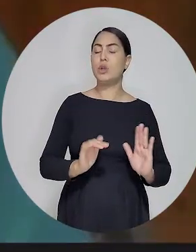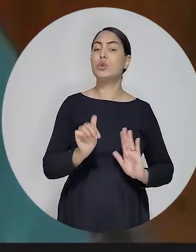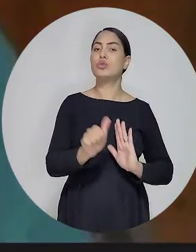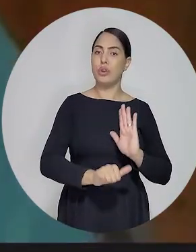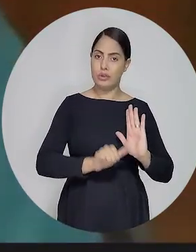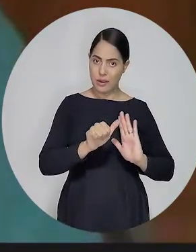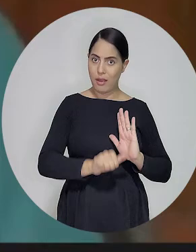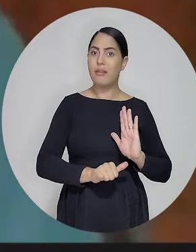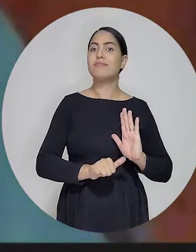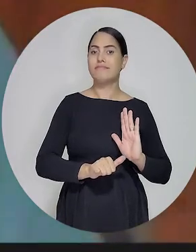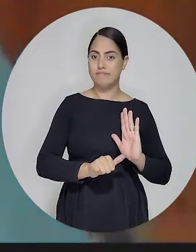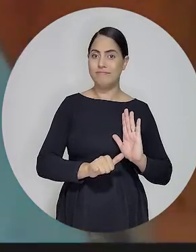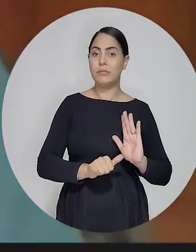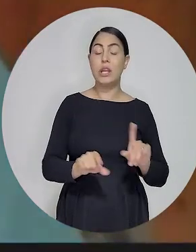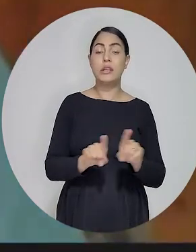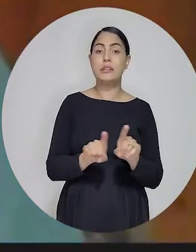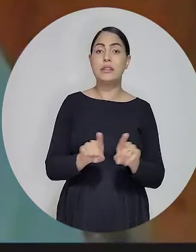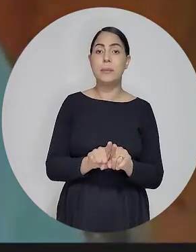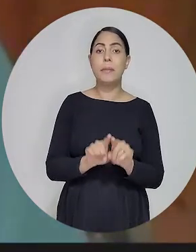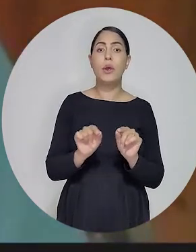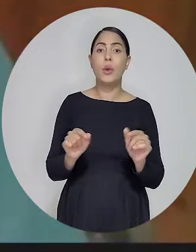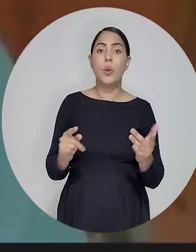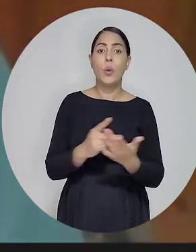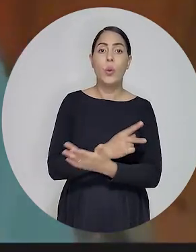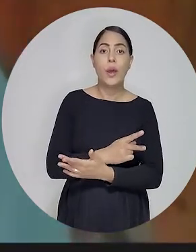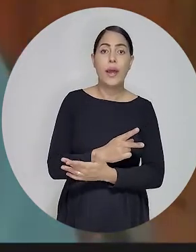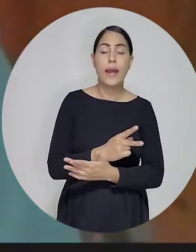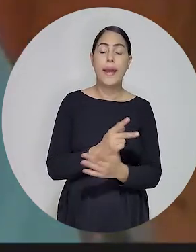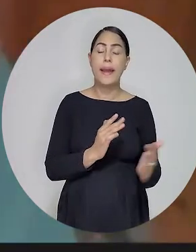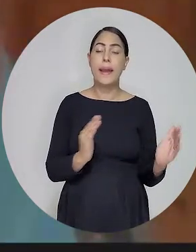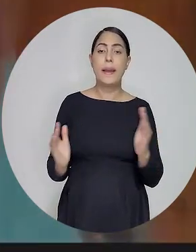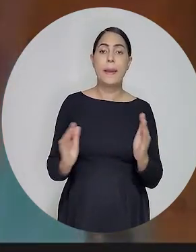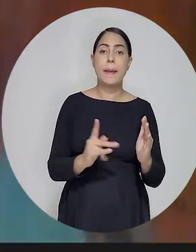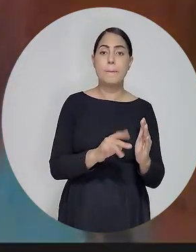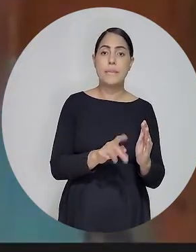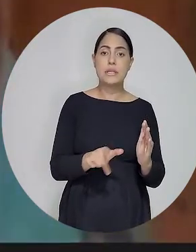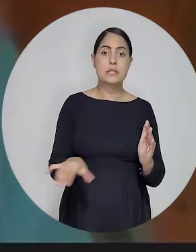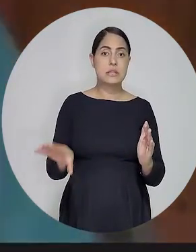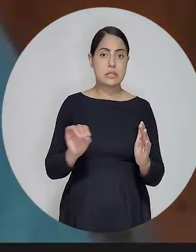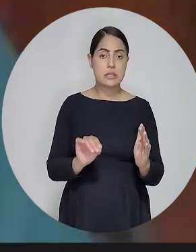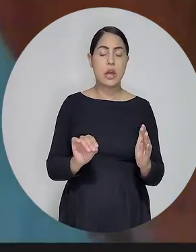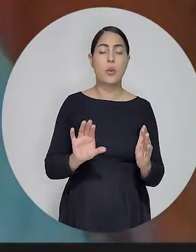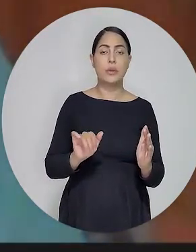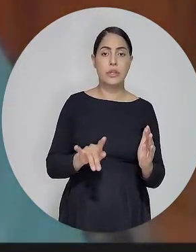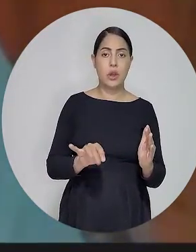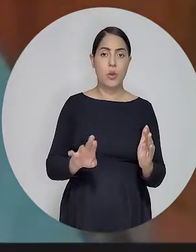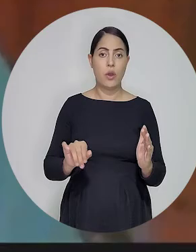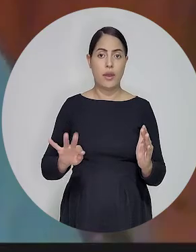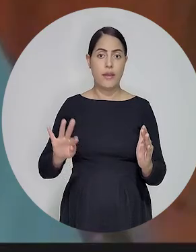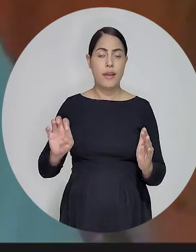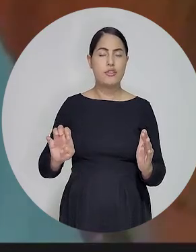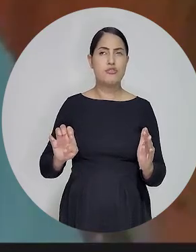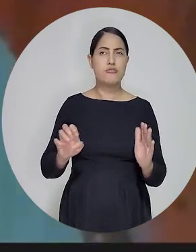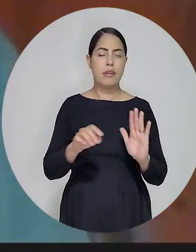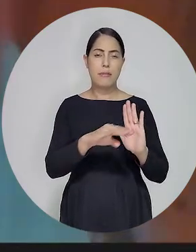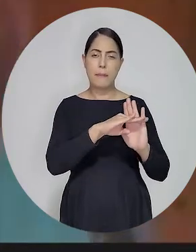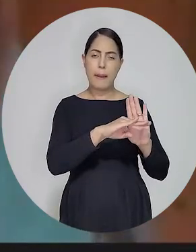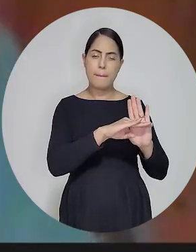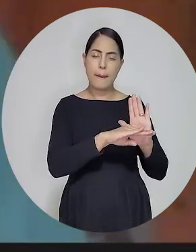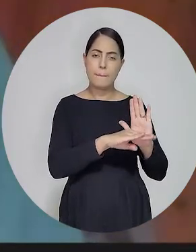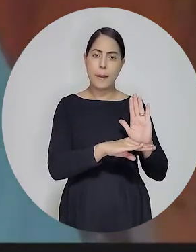direitos políticos, previsão da prescrição desde a ocorrência do ato, prescrição intercorrente,